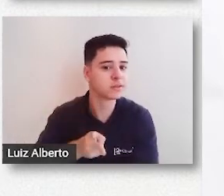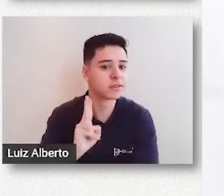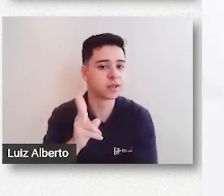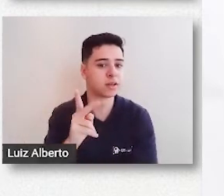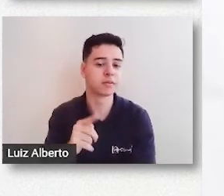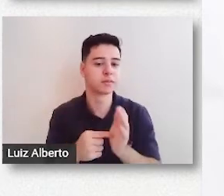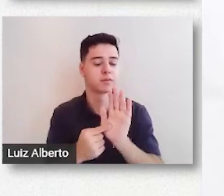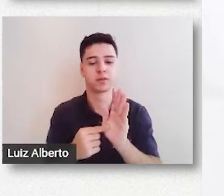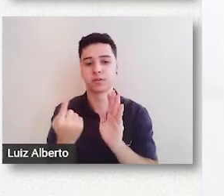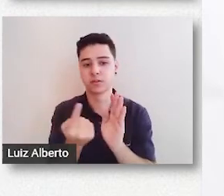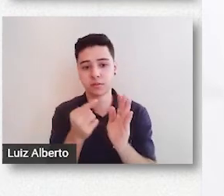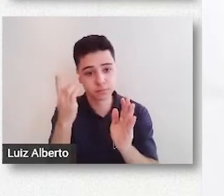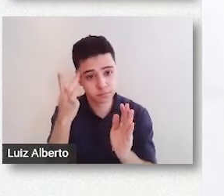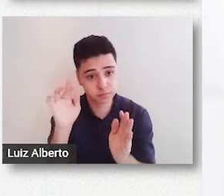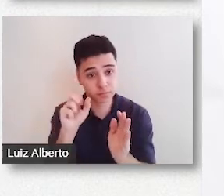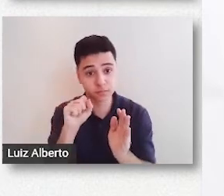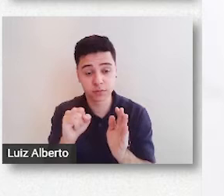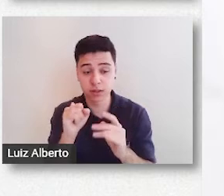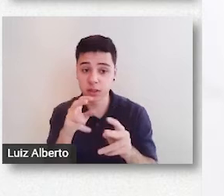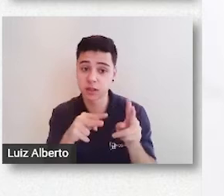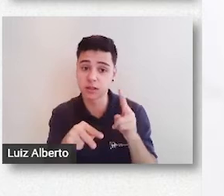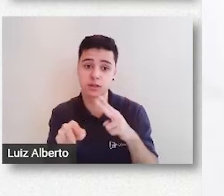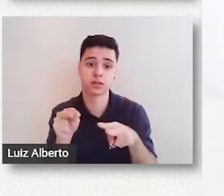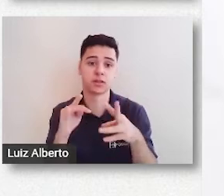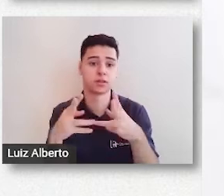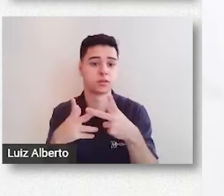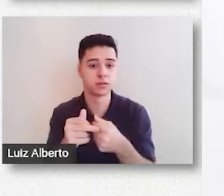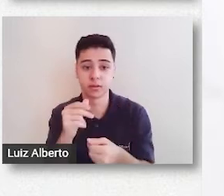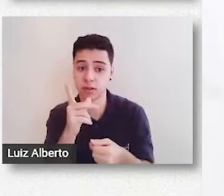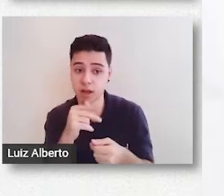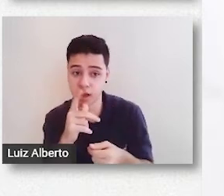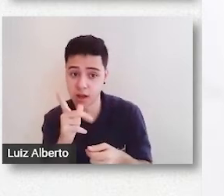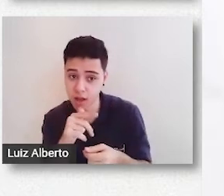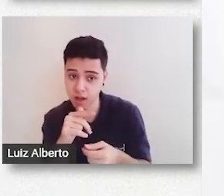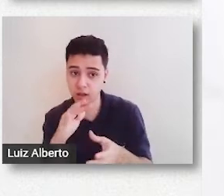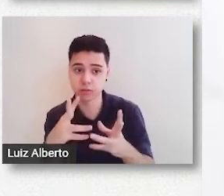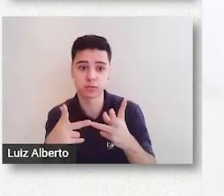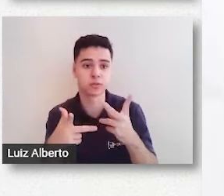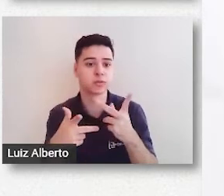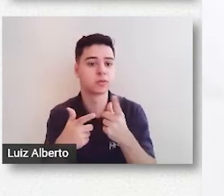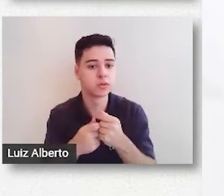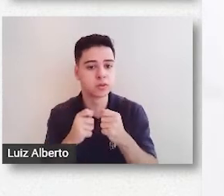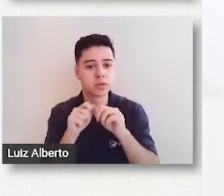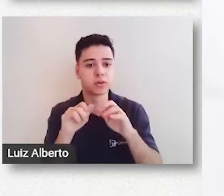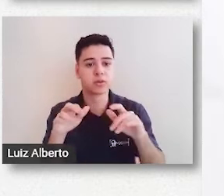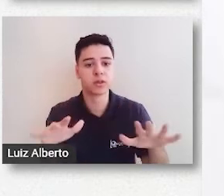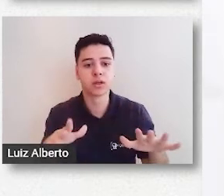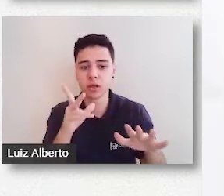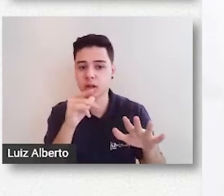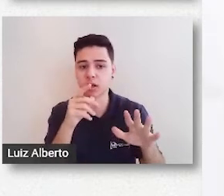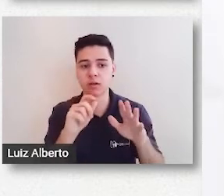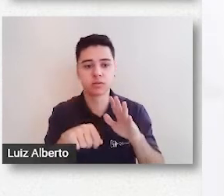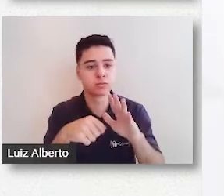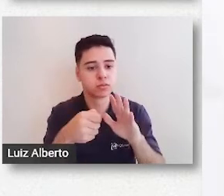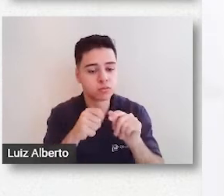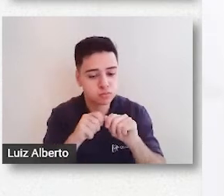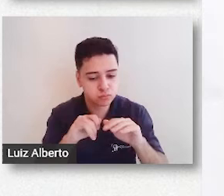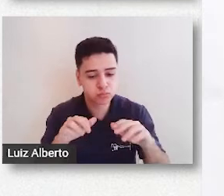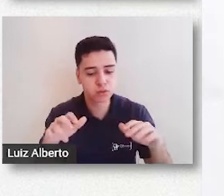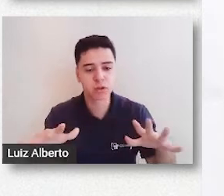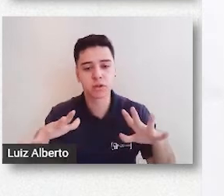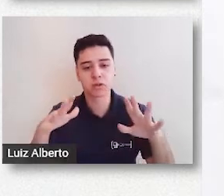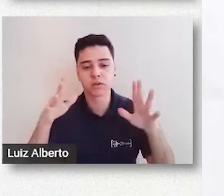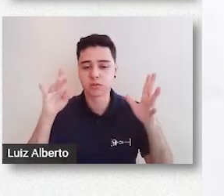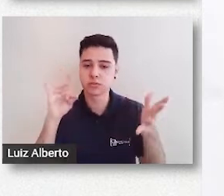não sabemos aí se seria essa analogia da água, né, da pureza, que a água simboliza essa pureza, e também da sobrevivência desses